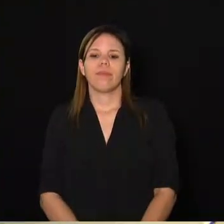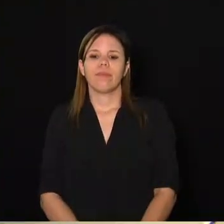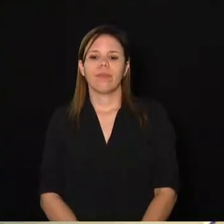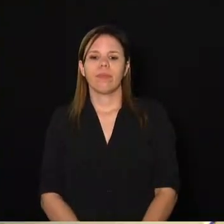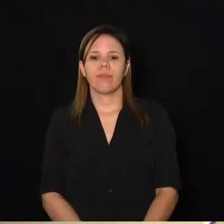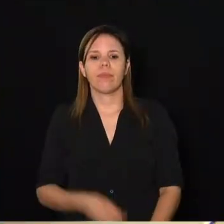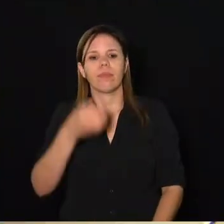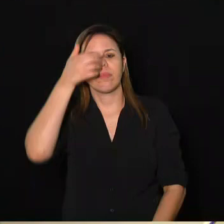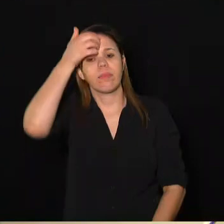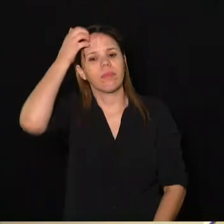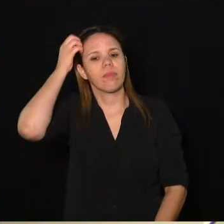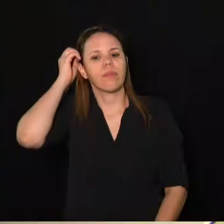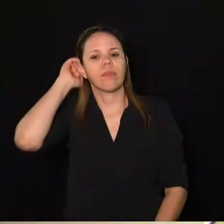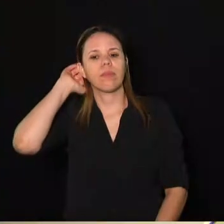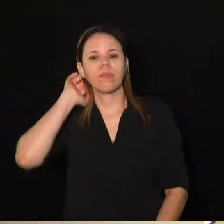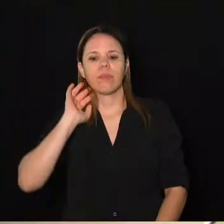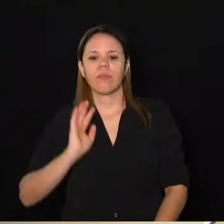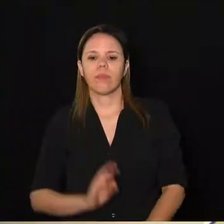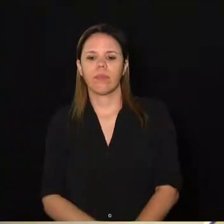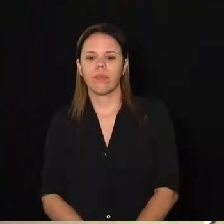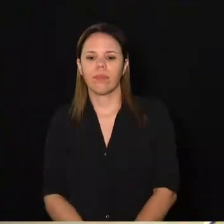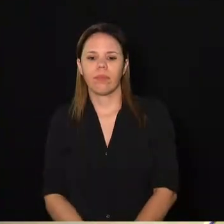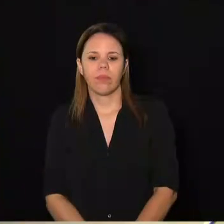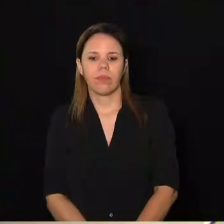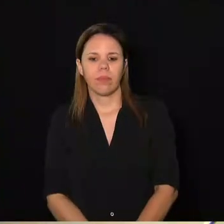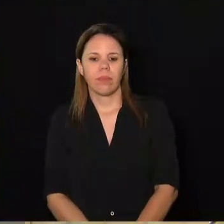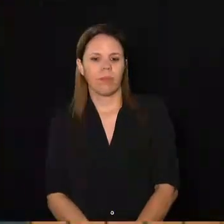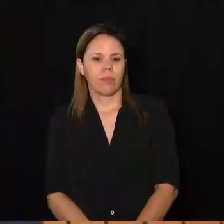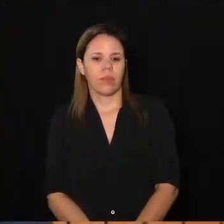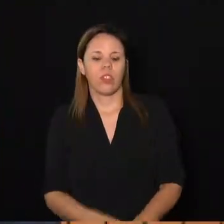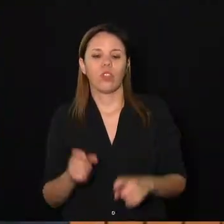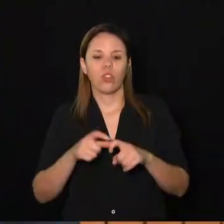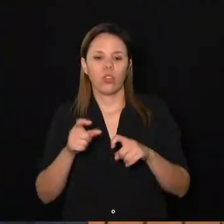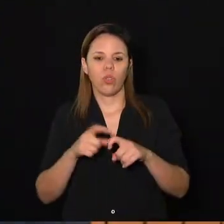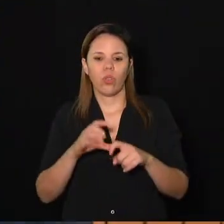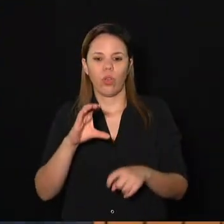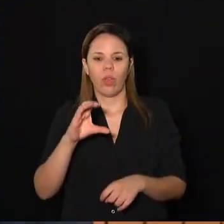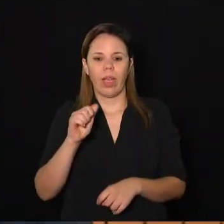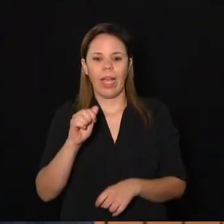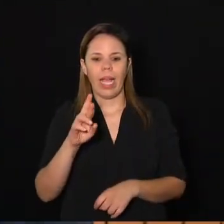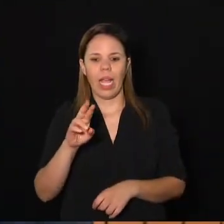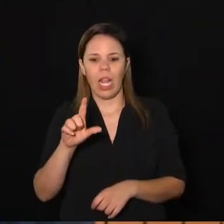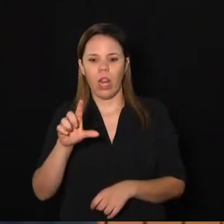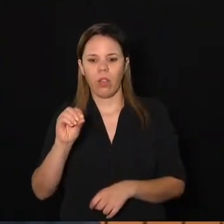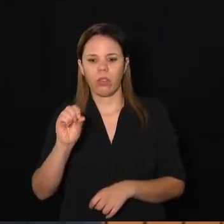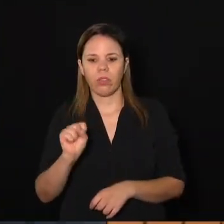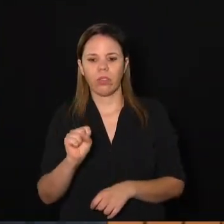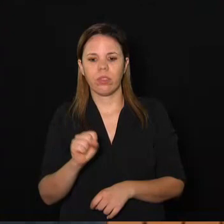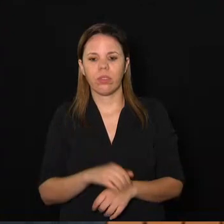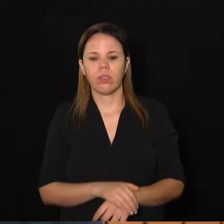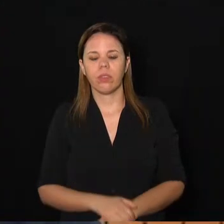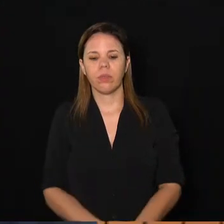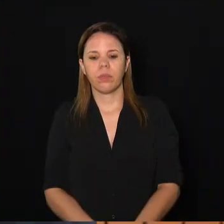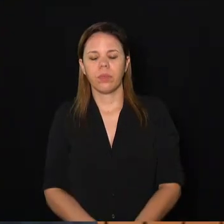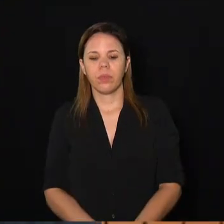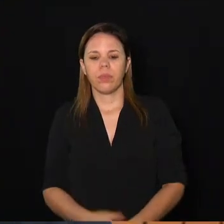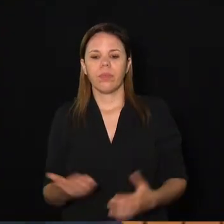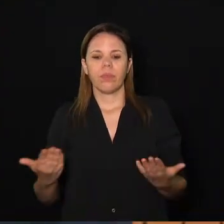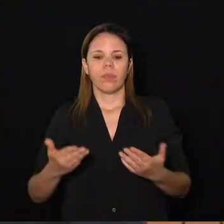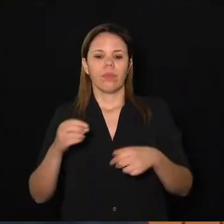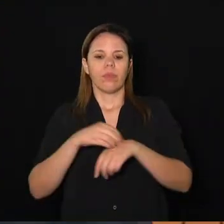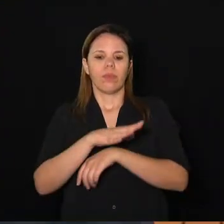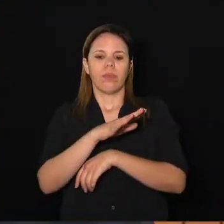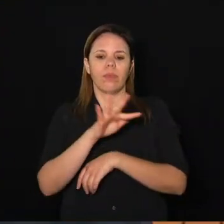aliás doutor Carlos Magra eu vou passar agora a palavra ao